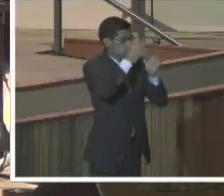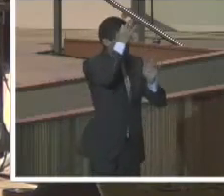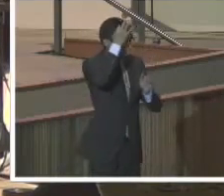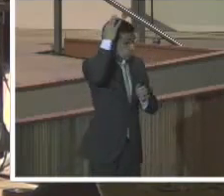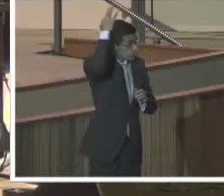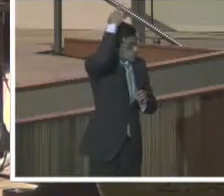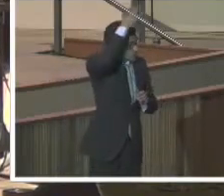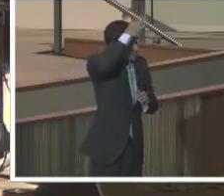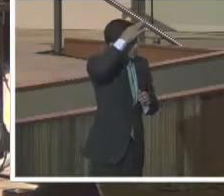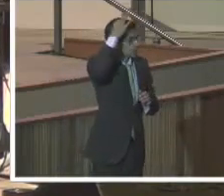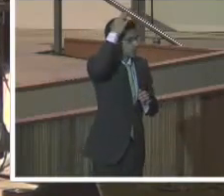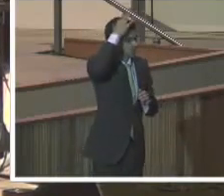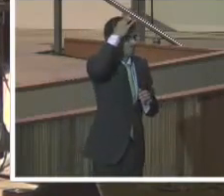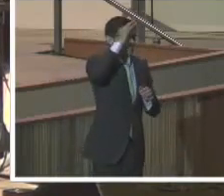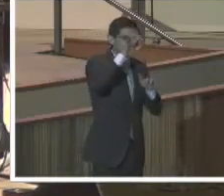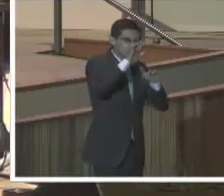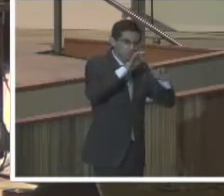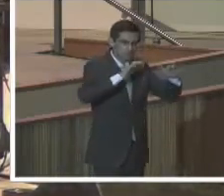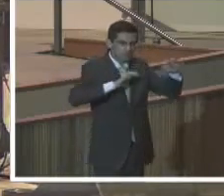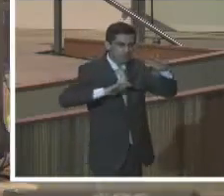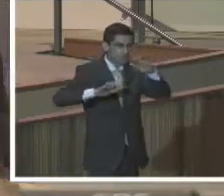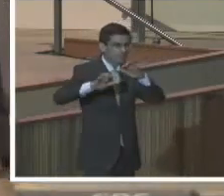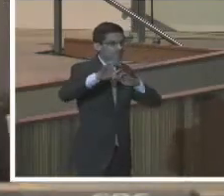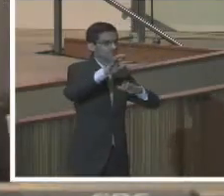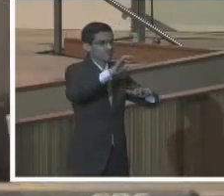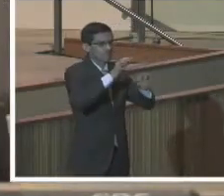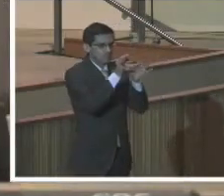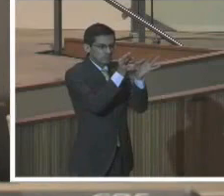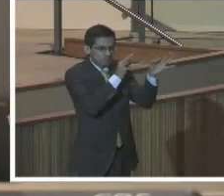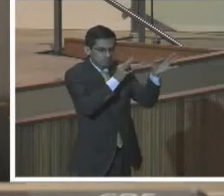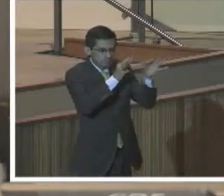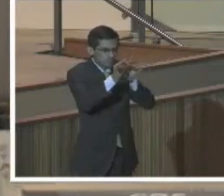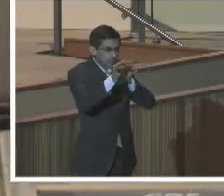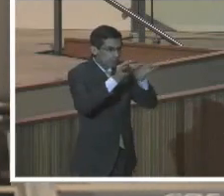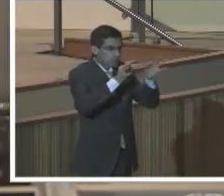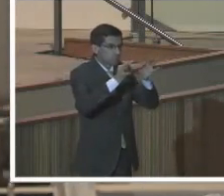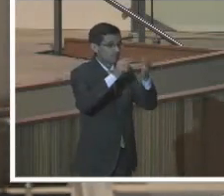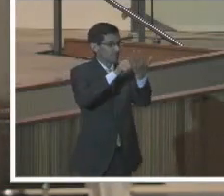obra custosa e de amor. E então o